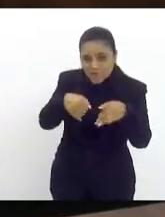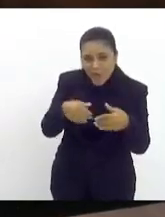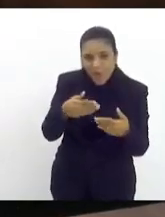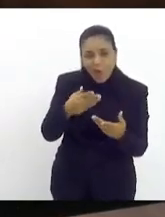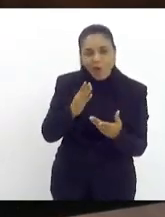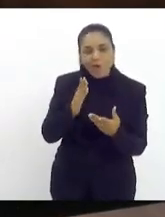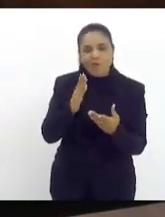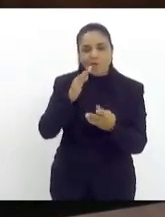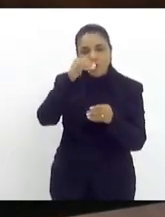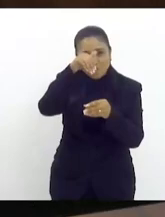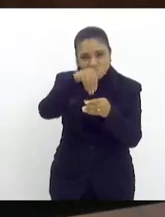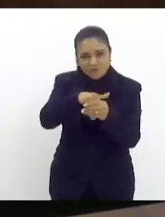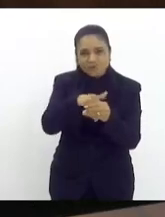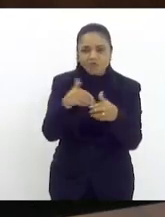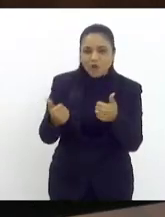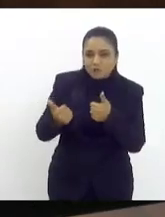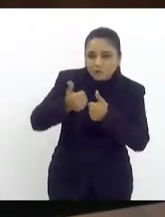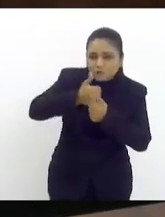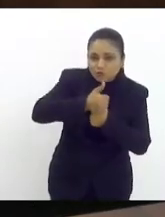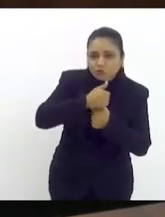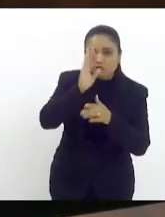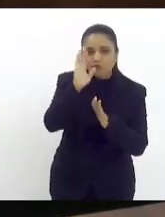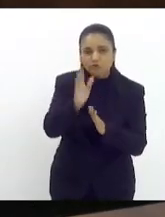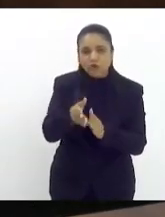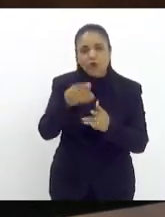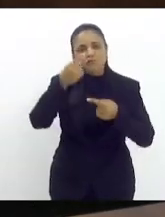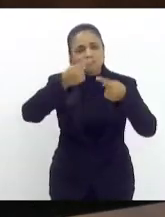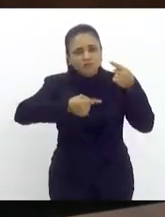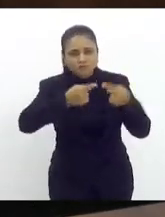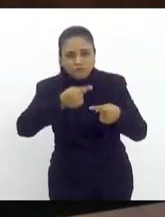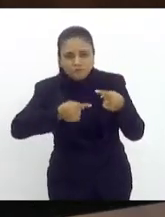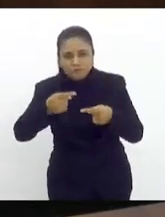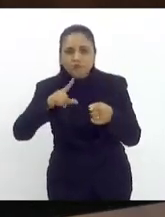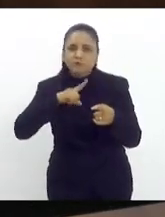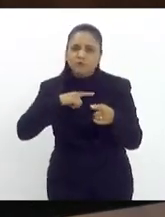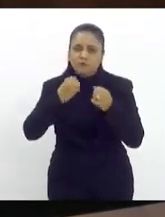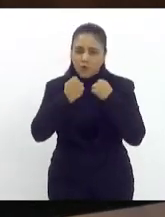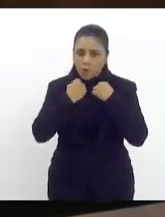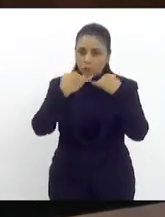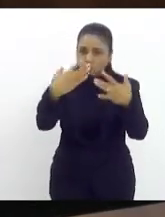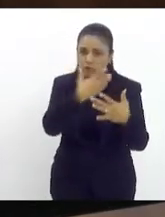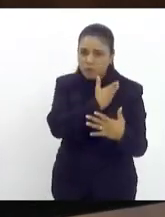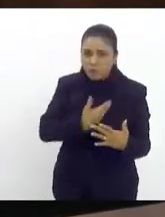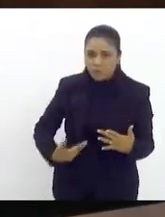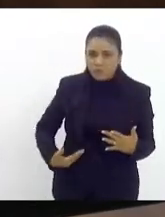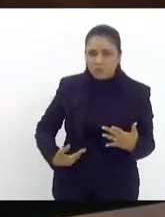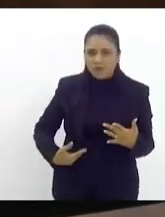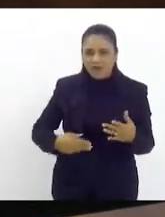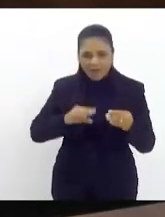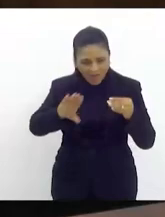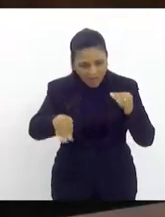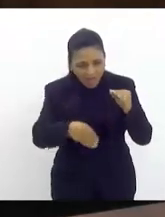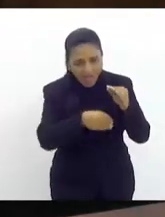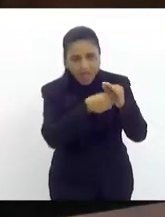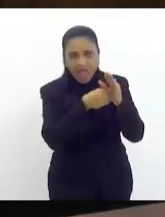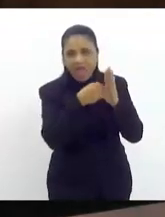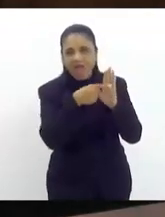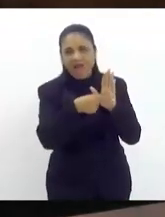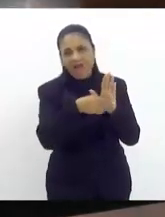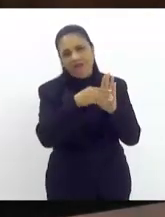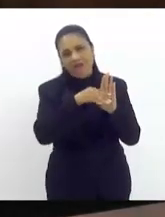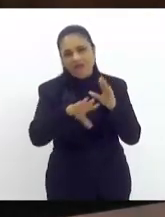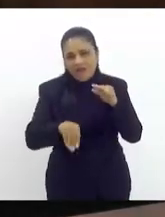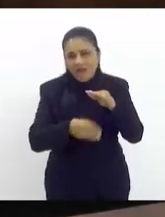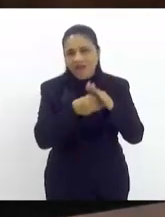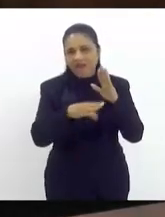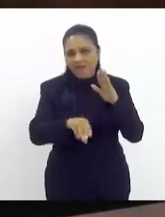porque já tinha entrado o substitutivo, foi discutido, teve audiência pública, aí entro com um projeto aqui para contar a historinha de Boitatá, para